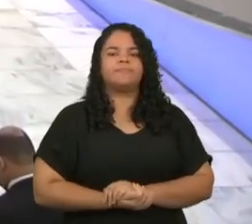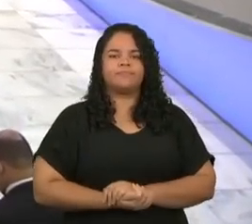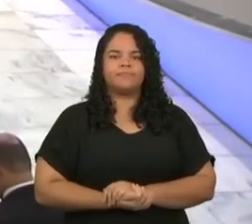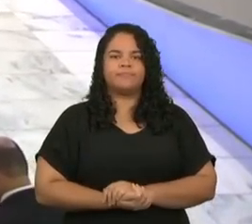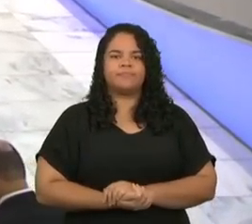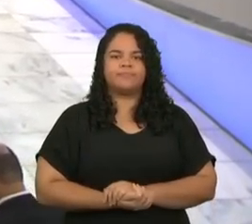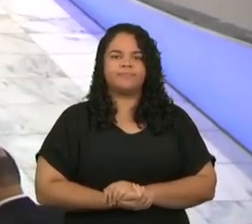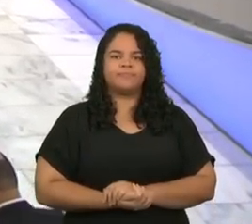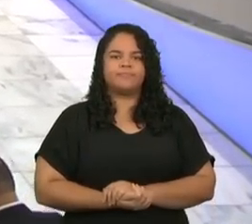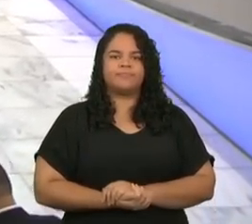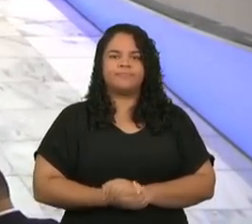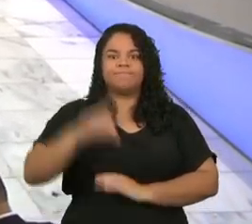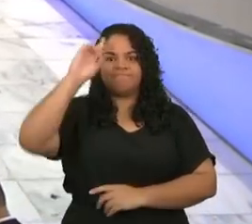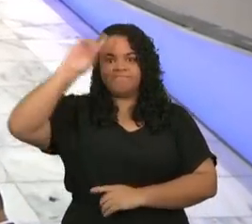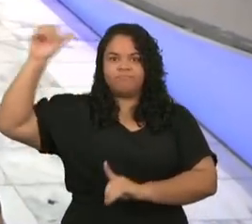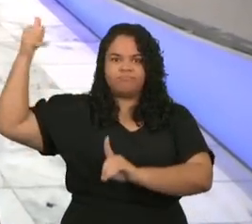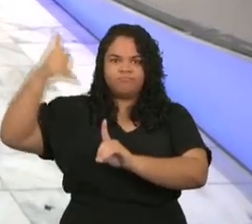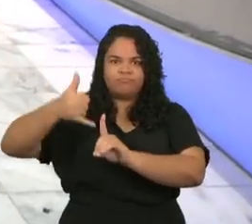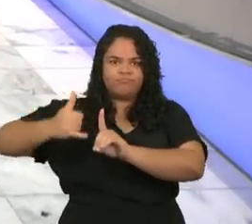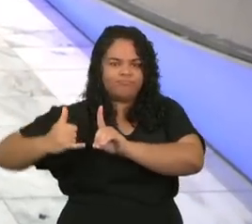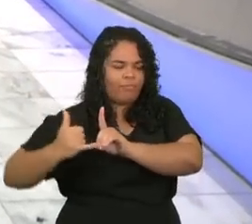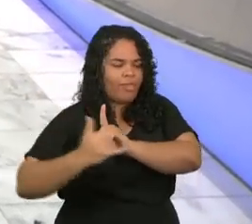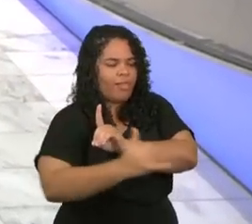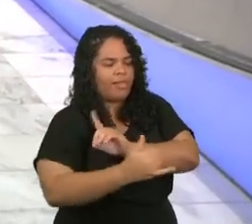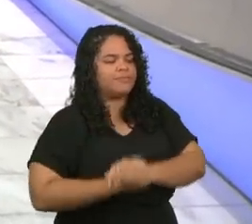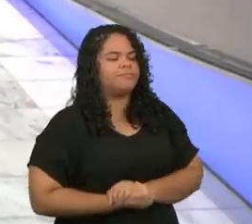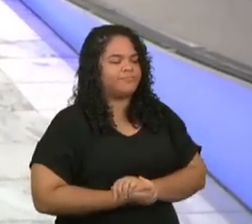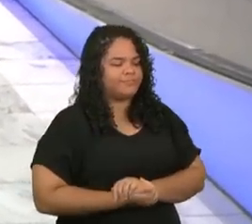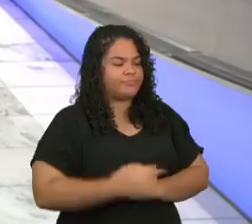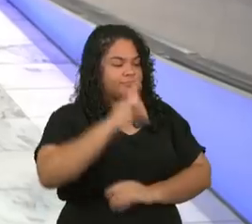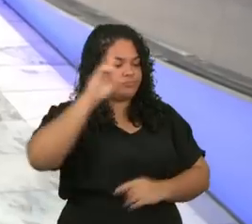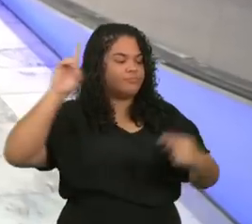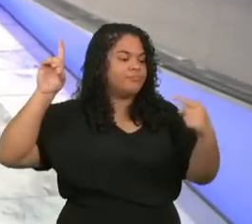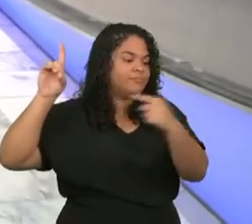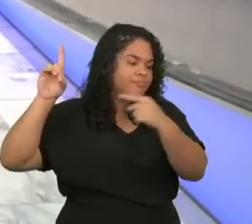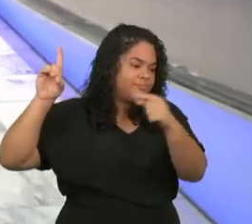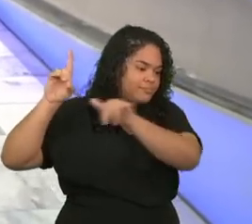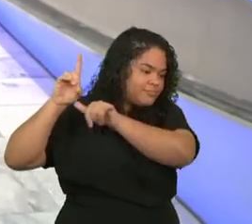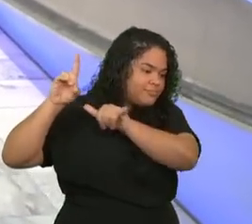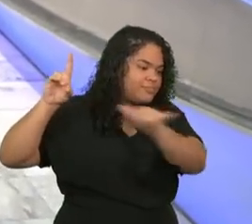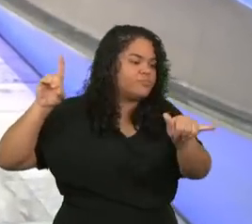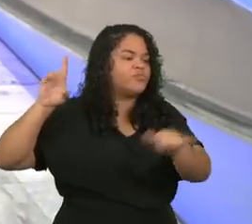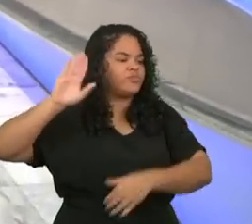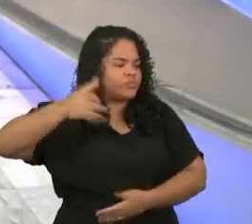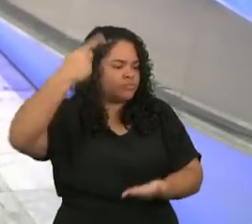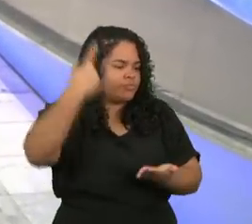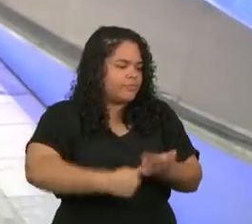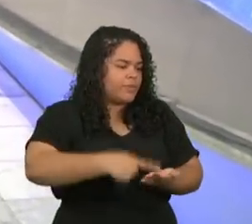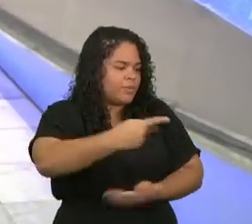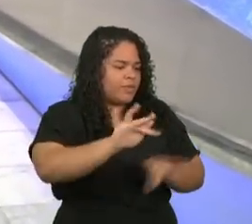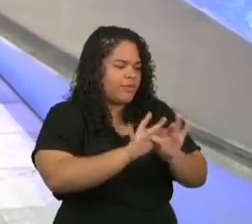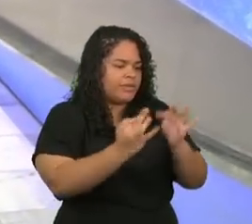saber que julgarei o quê jogarei o quê irmãos a sua casa para